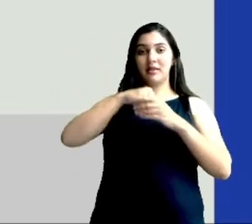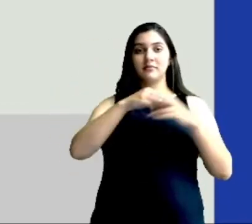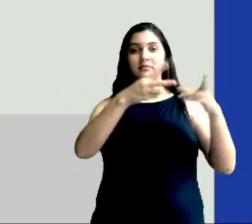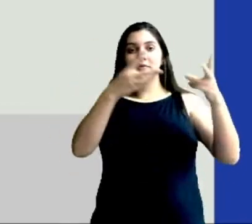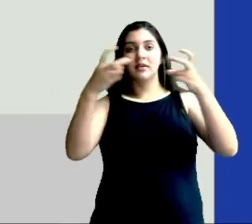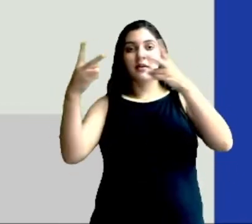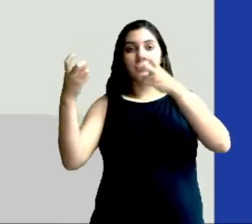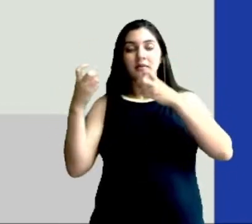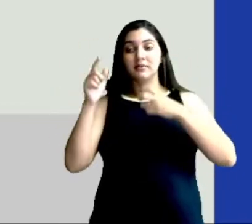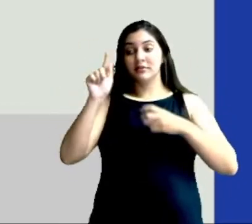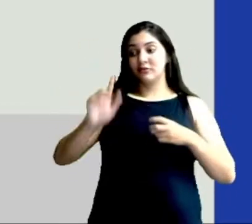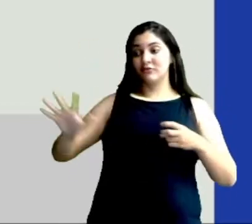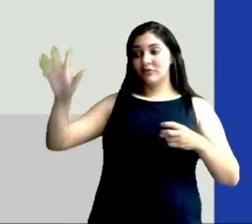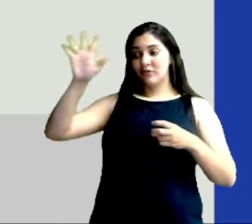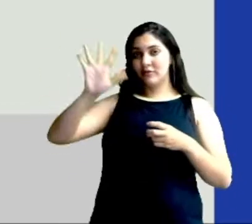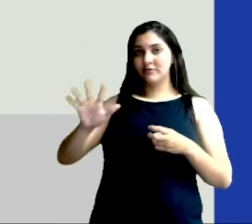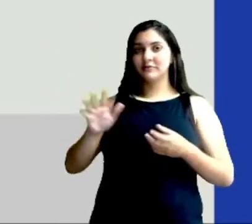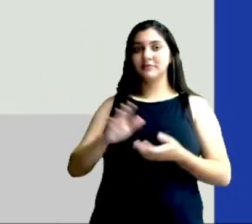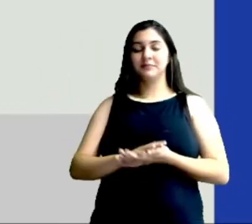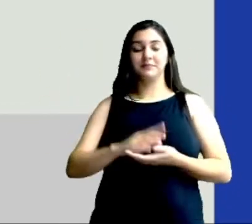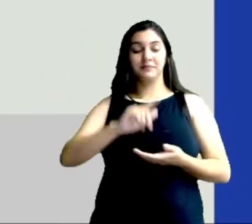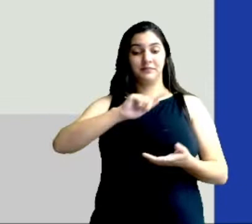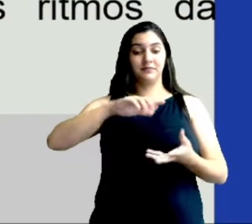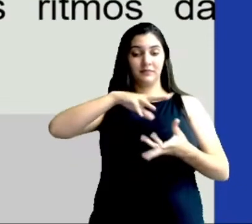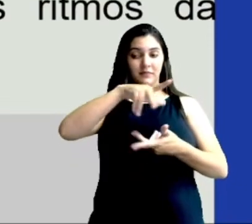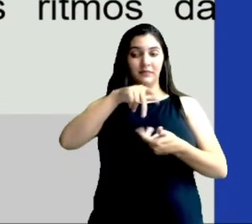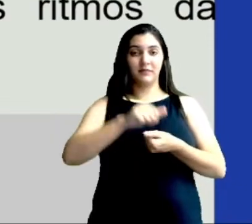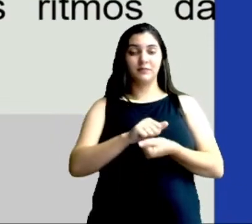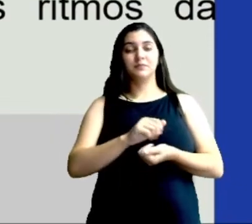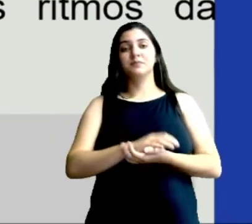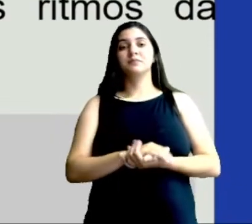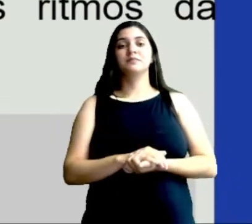da geografia. Vamos lá!